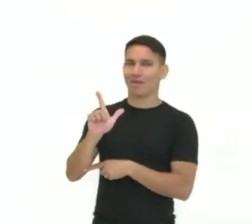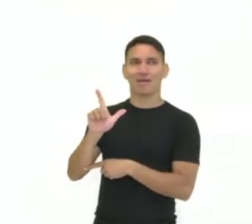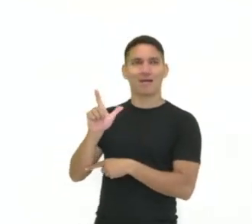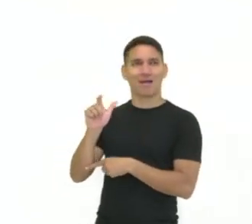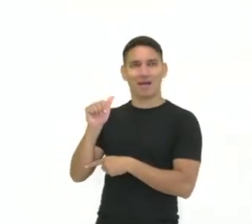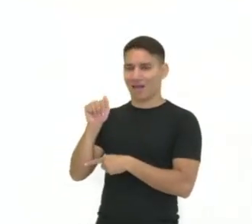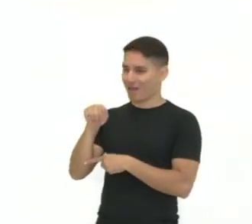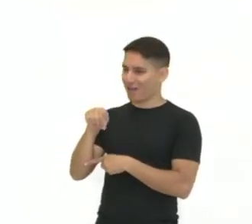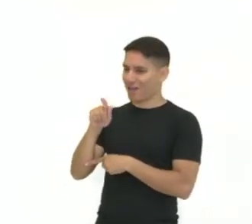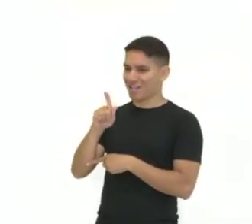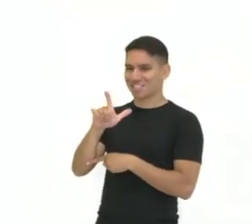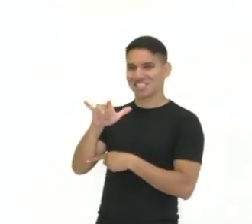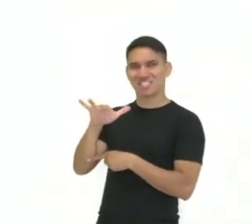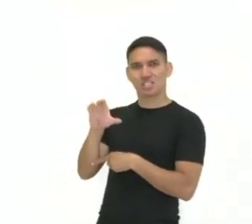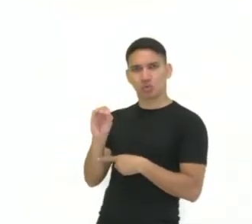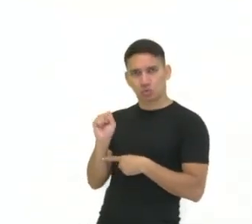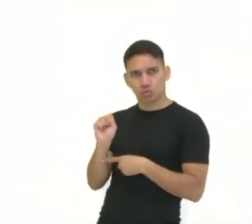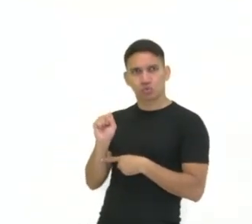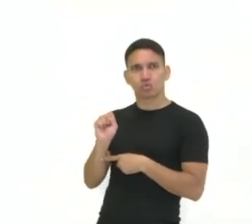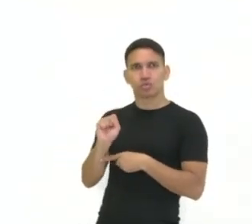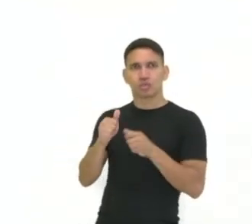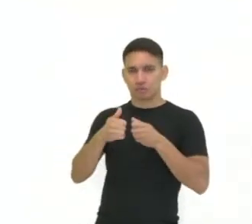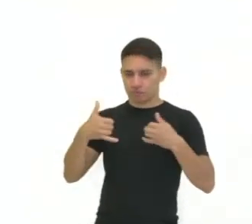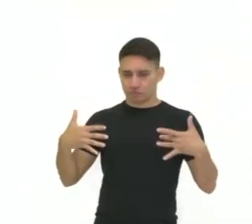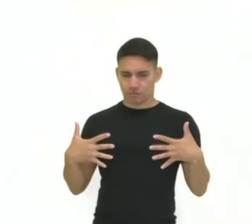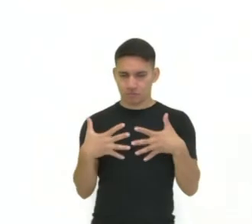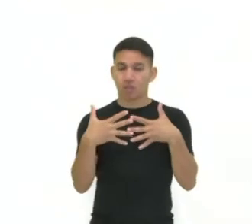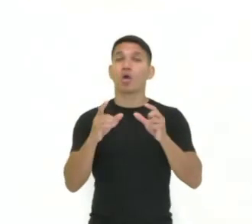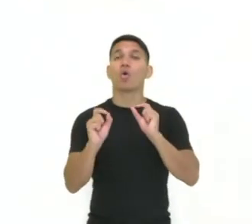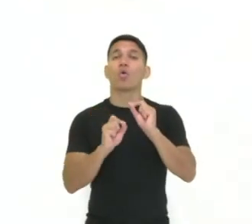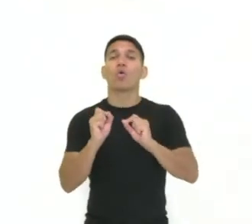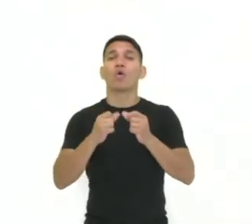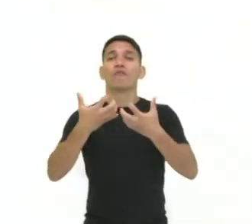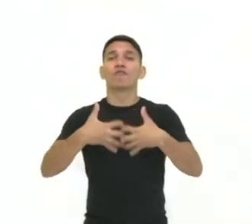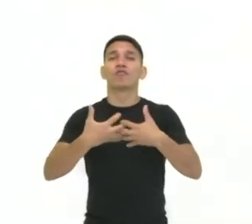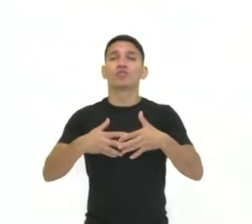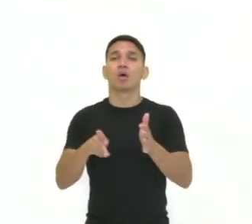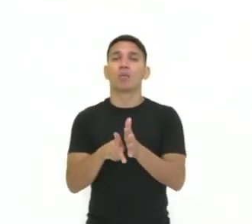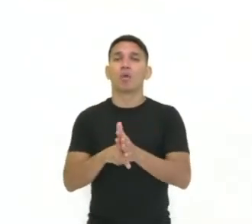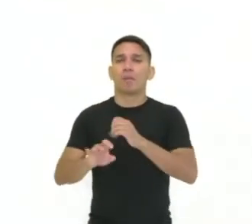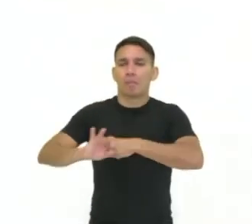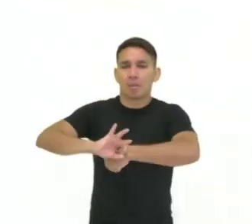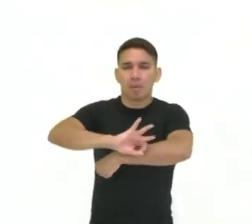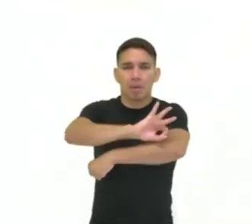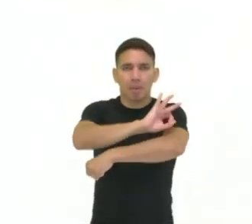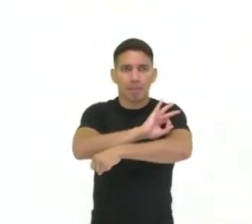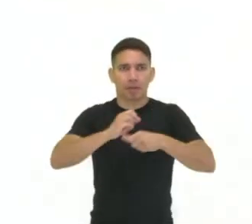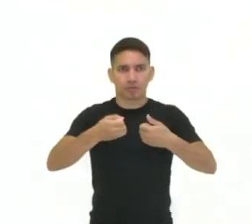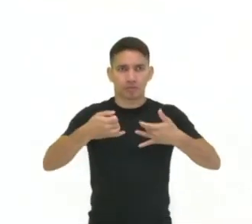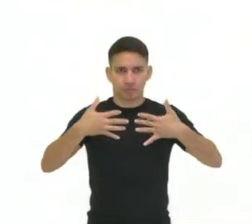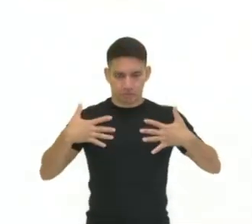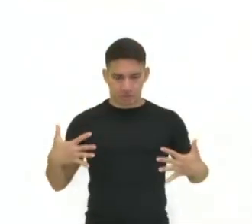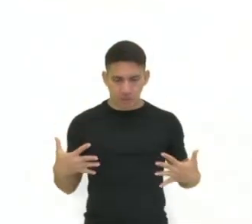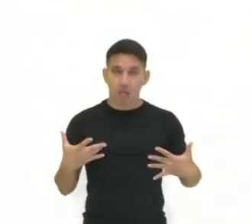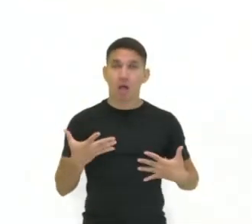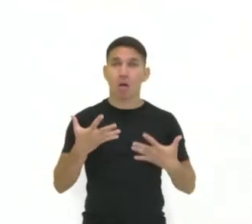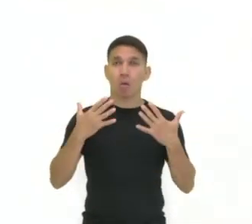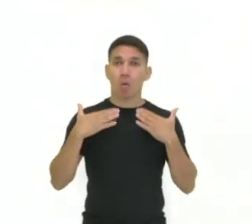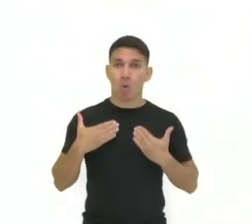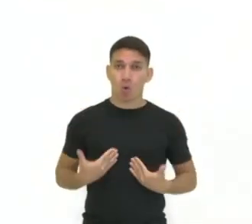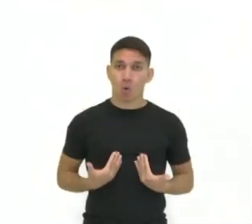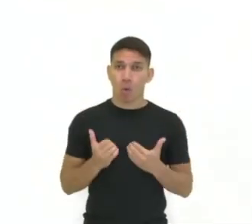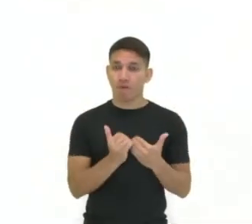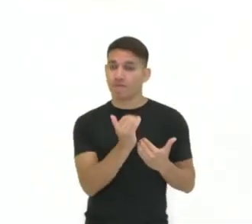por quem? Por agrupamentos de corpos celulares, de neurônios, e estão localizados fora